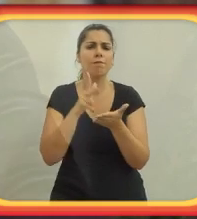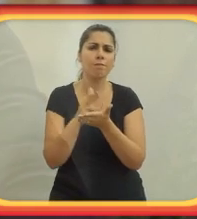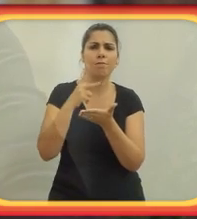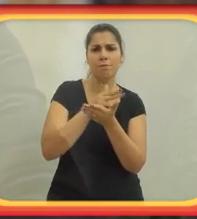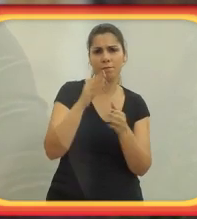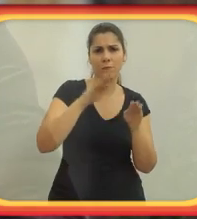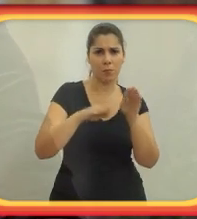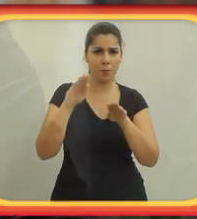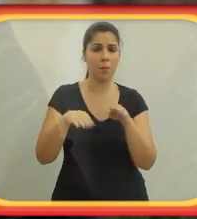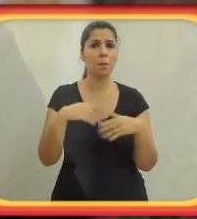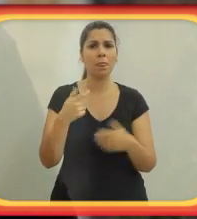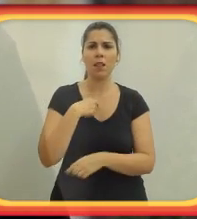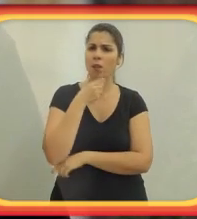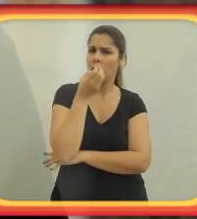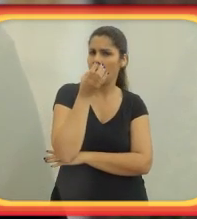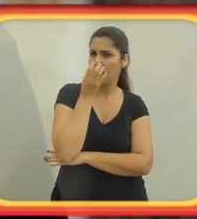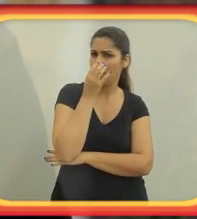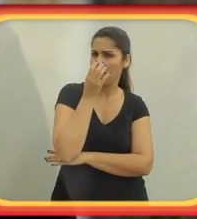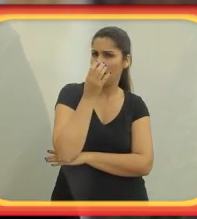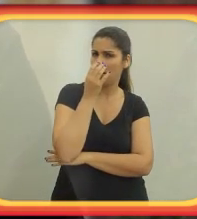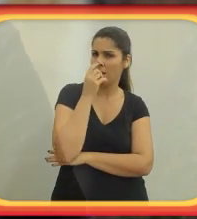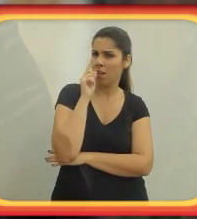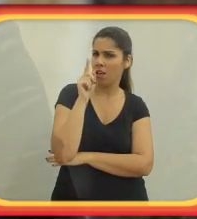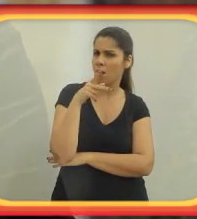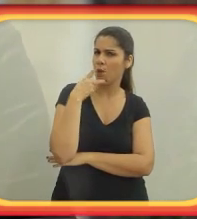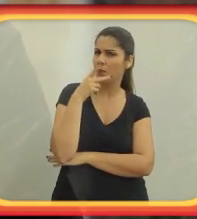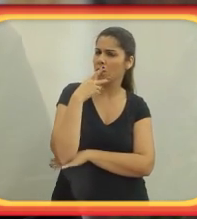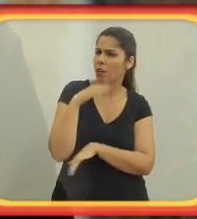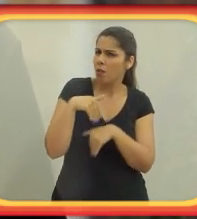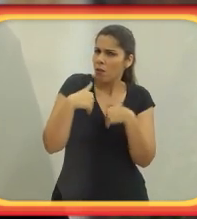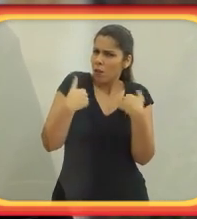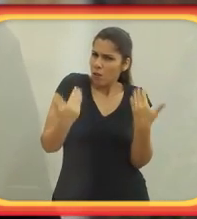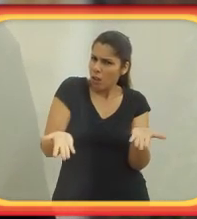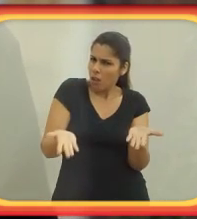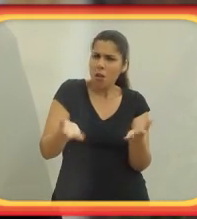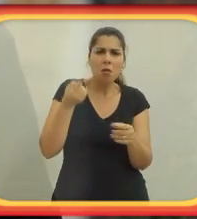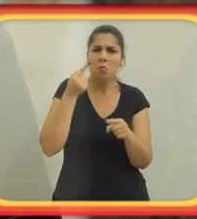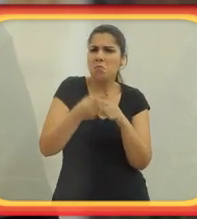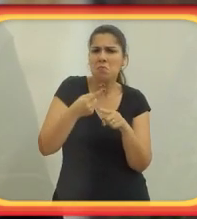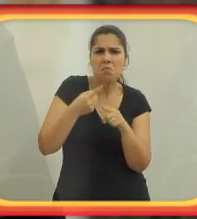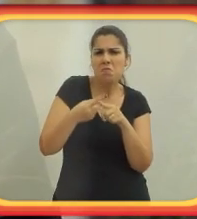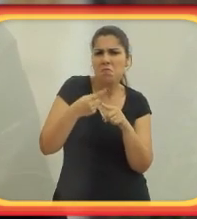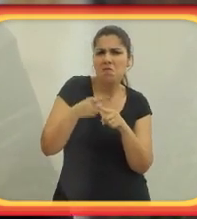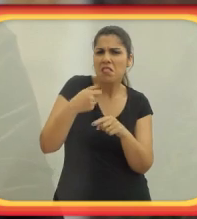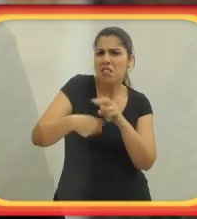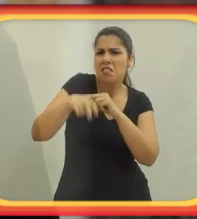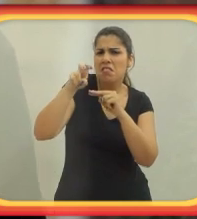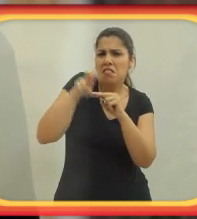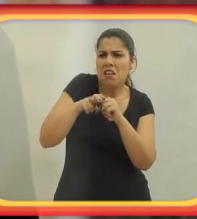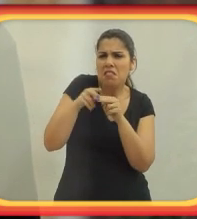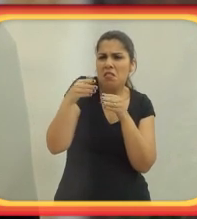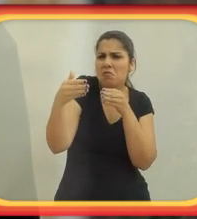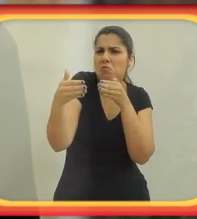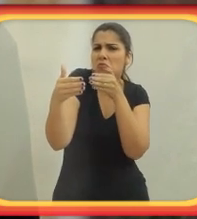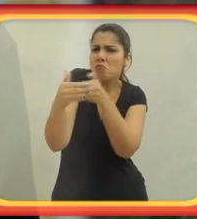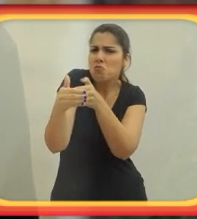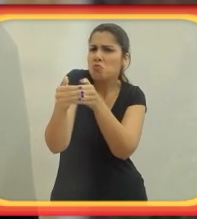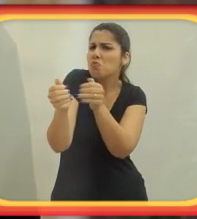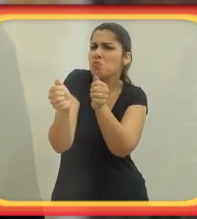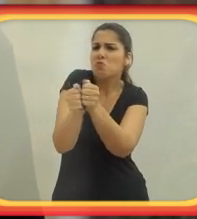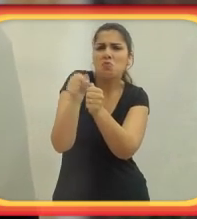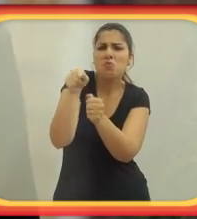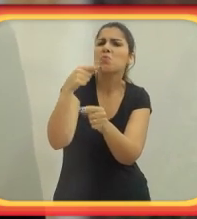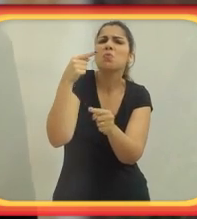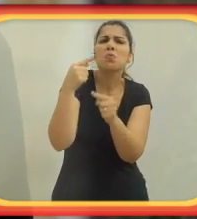seus 5, 6 aninhos, e sentaram para fazer um trabalho de recortar. Aí